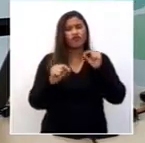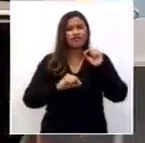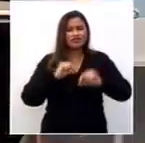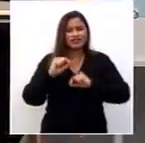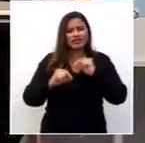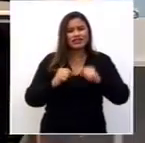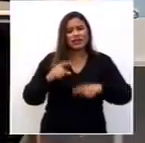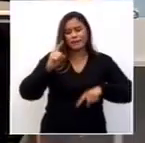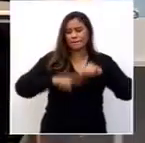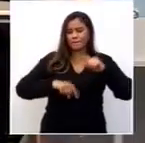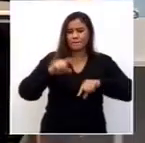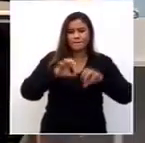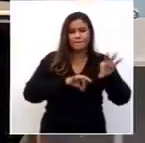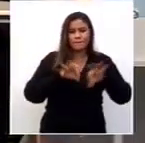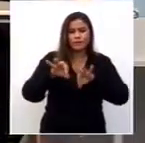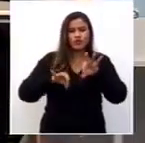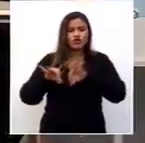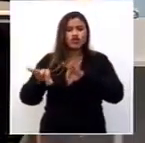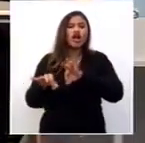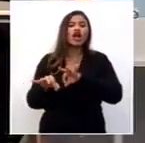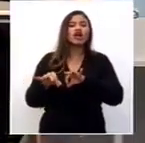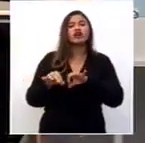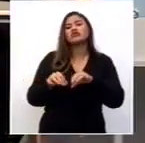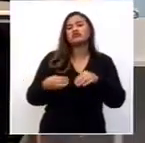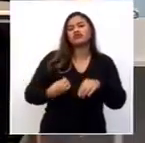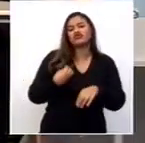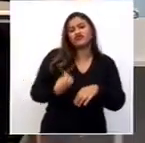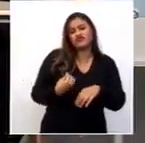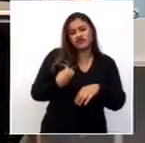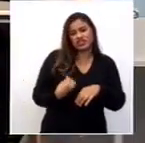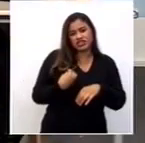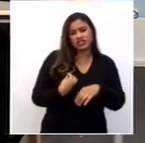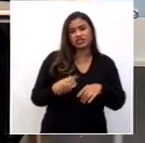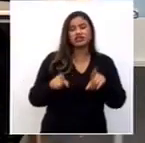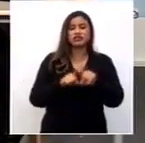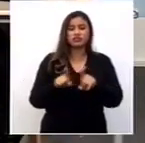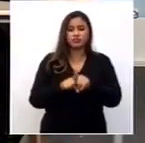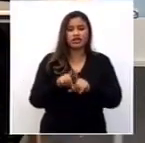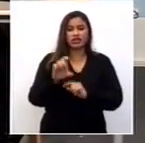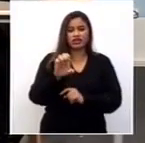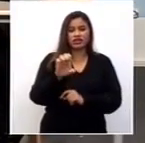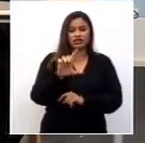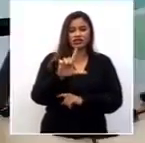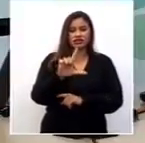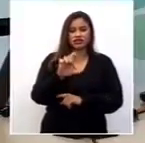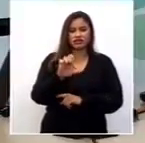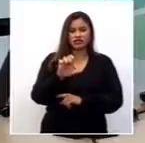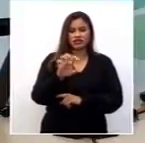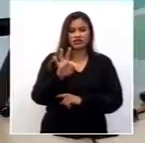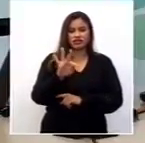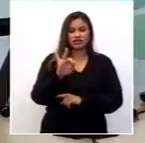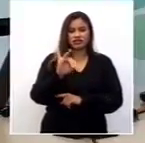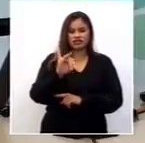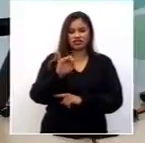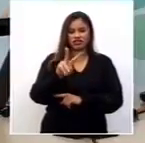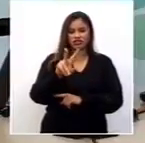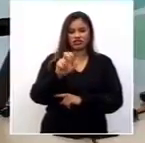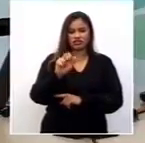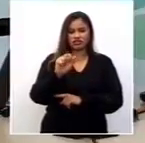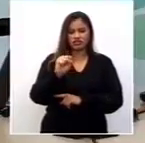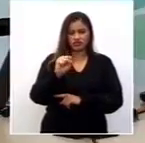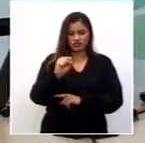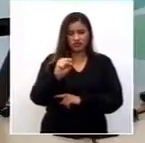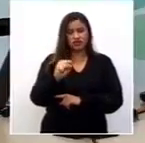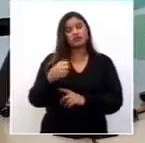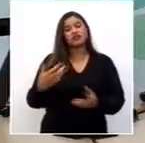de projeto de vida e de eletivas. Mas não significa que ele pode ser analisado apenas nesses componentes, mas em todos